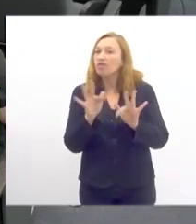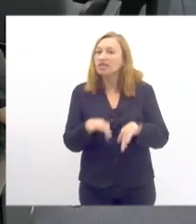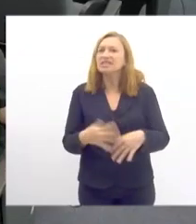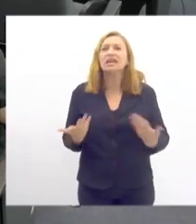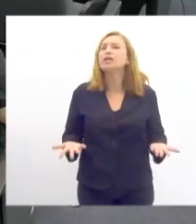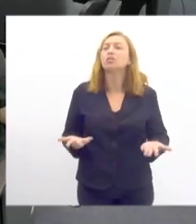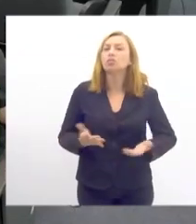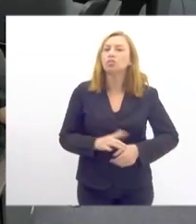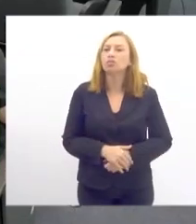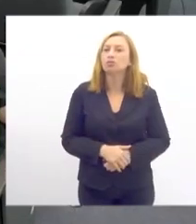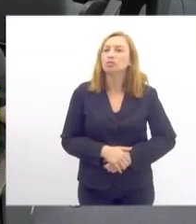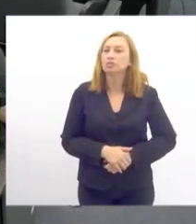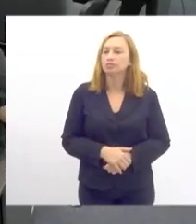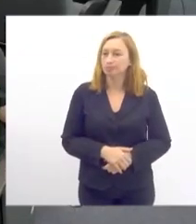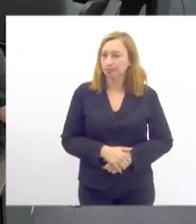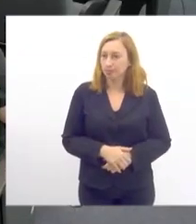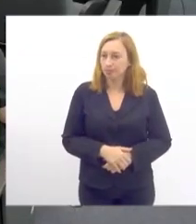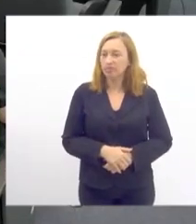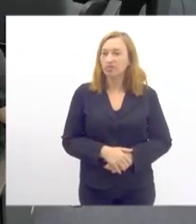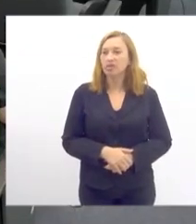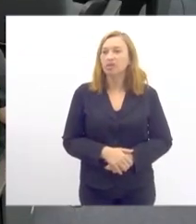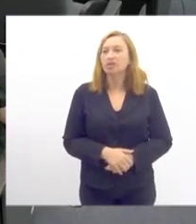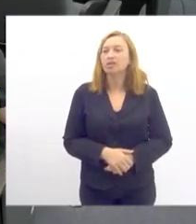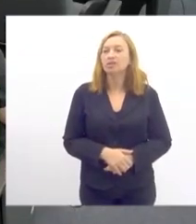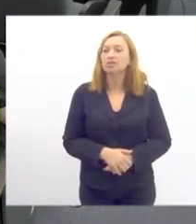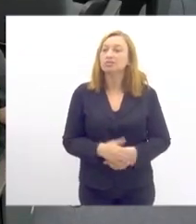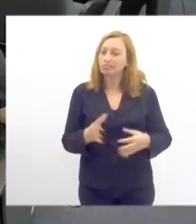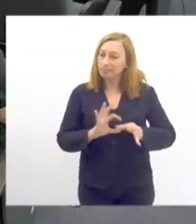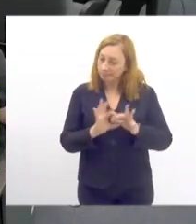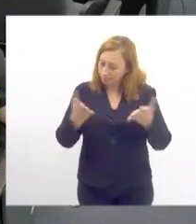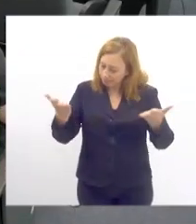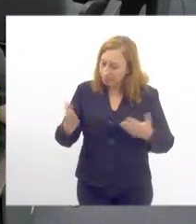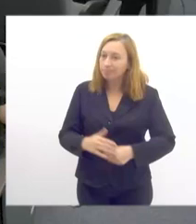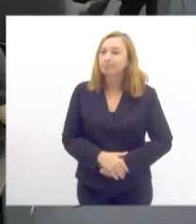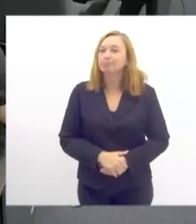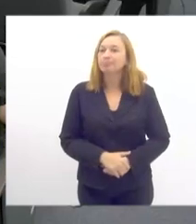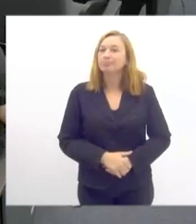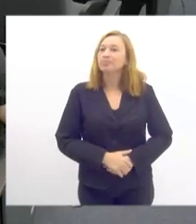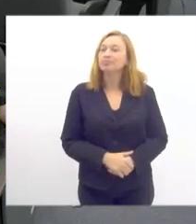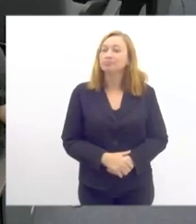que fará as considerações. Fique à vontade.